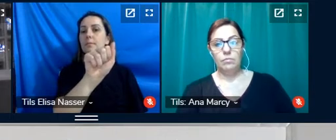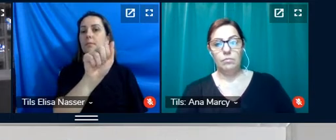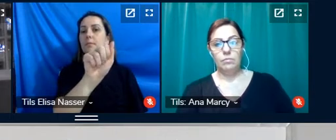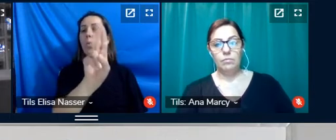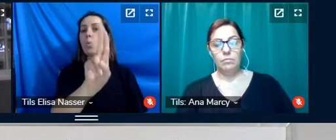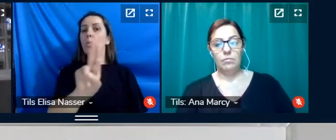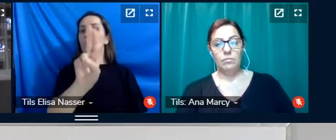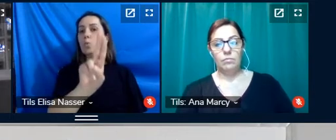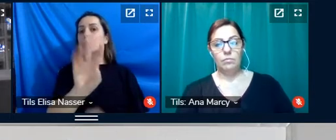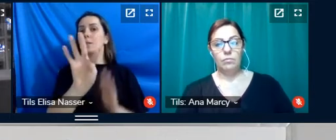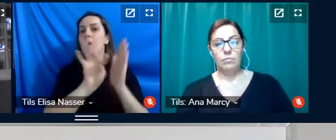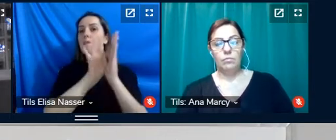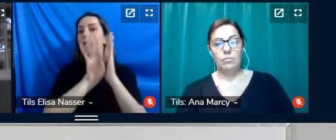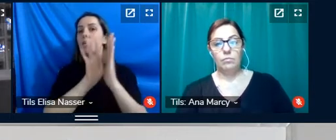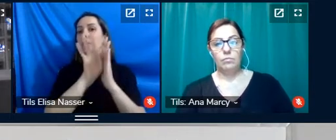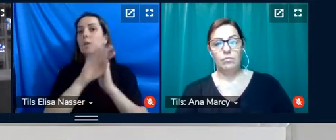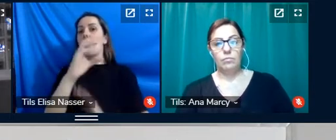cosseno.